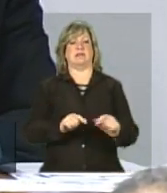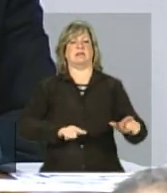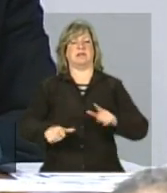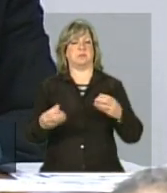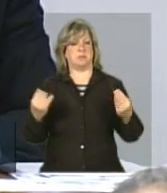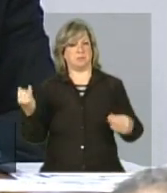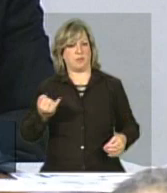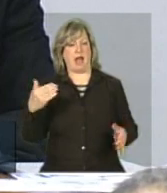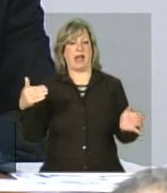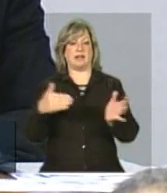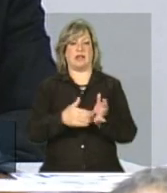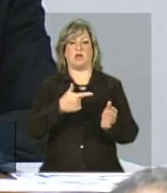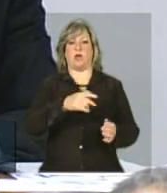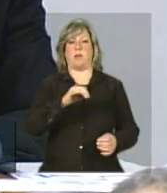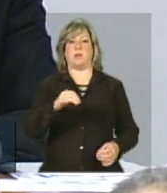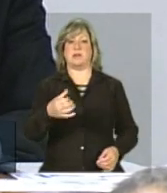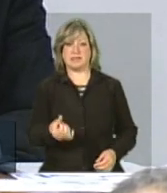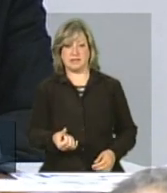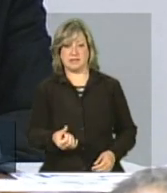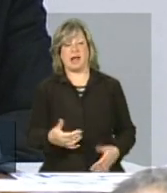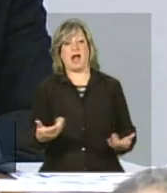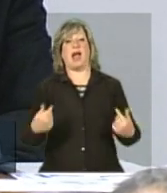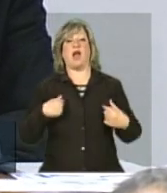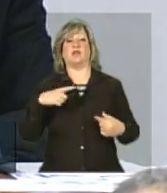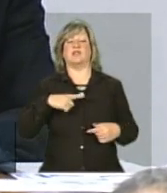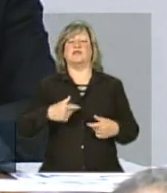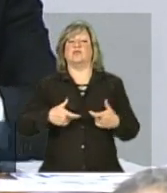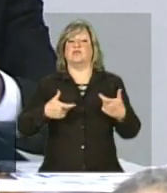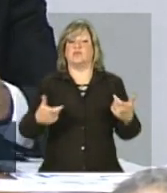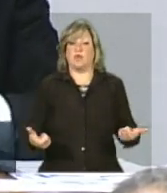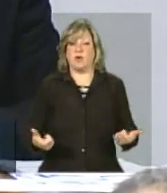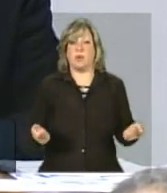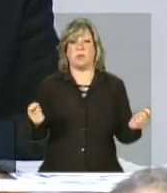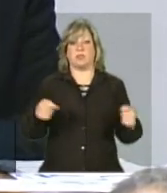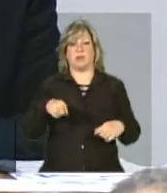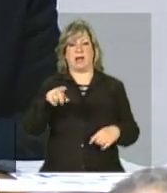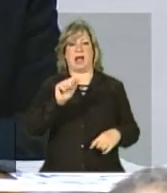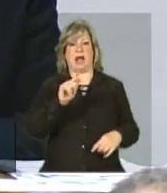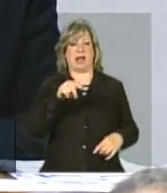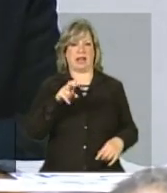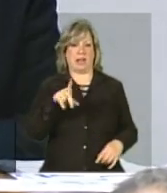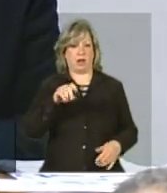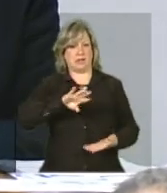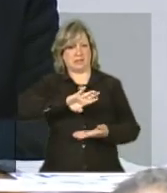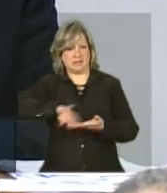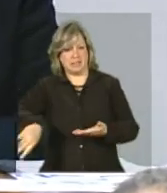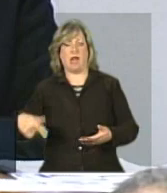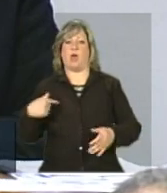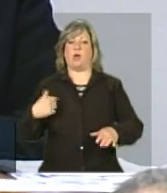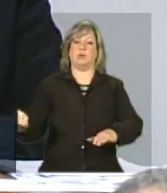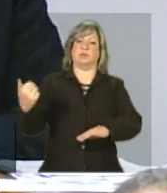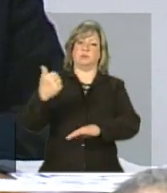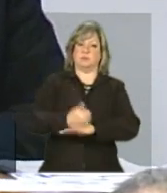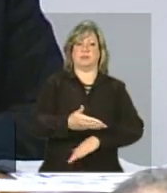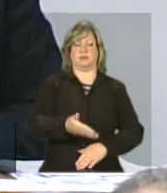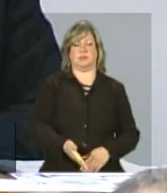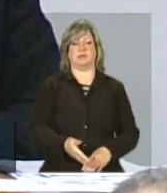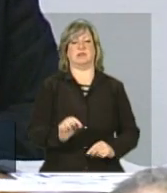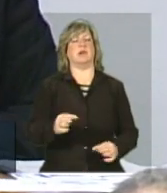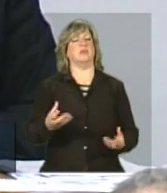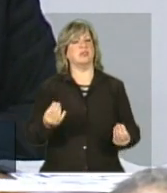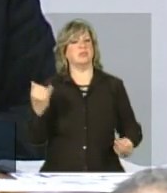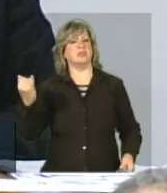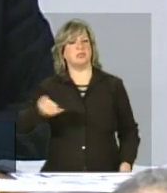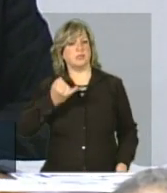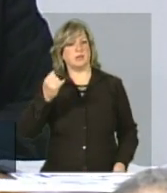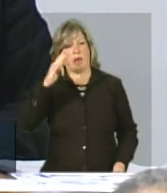até o ano 2006, e tive a felicidade de poder sucedê-lo. E poderia dizer de quão importante tem sido para